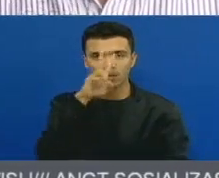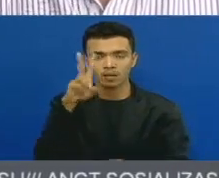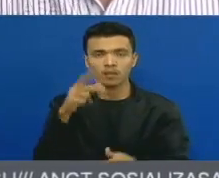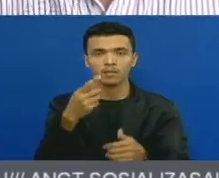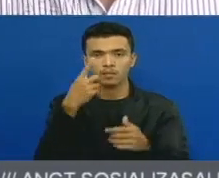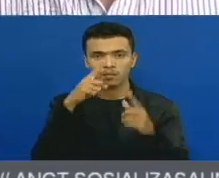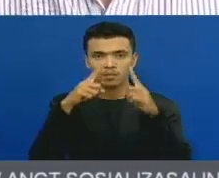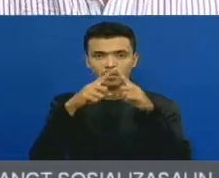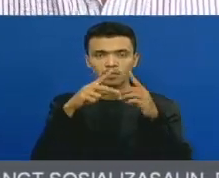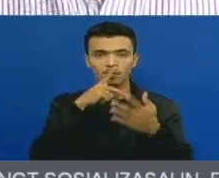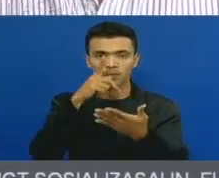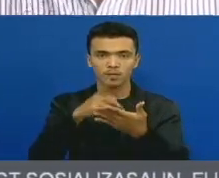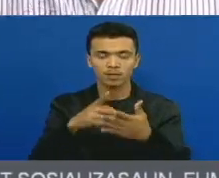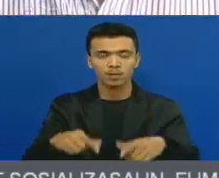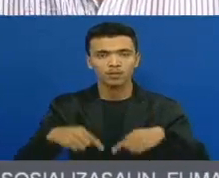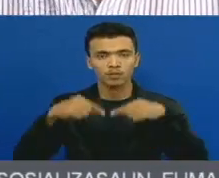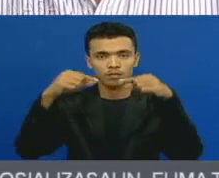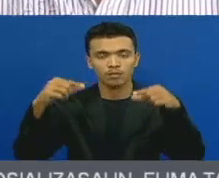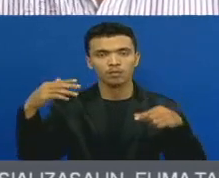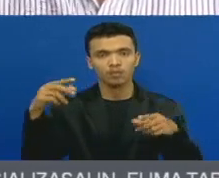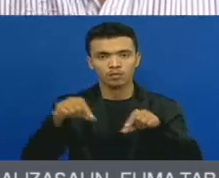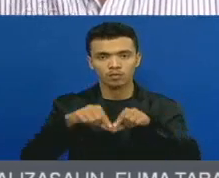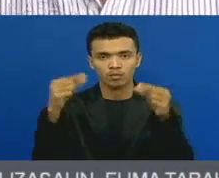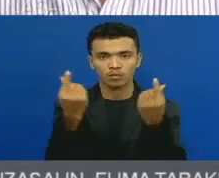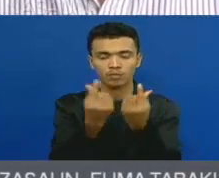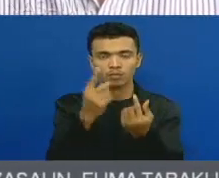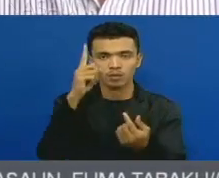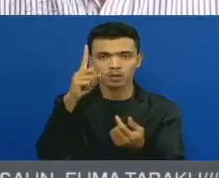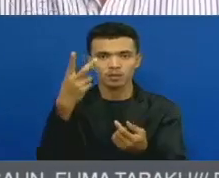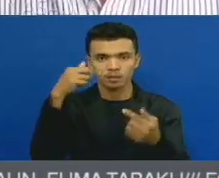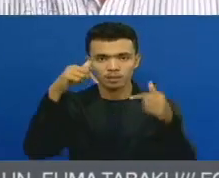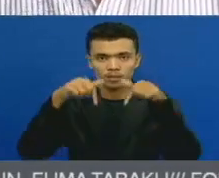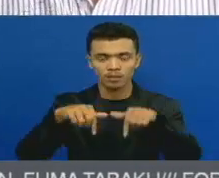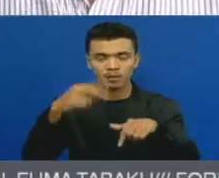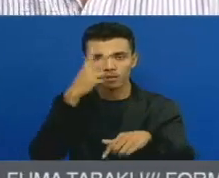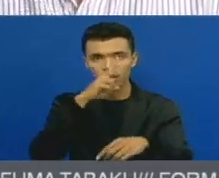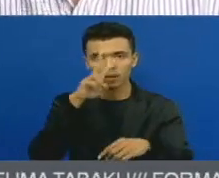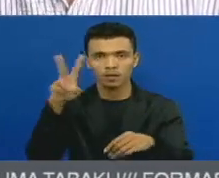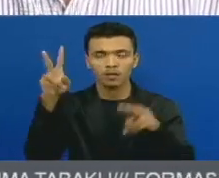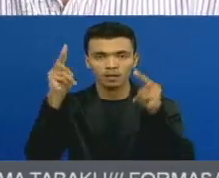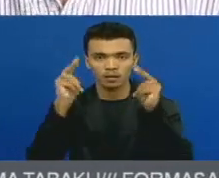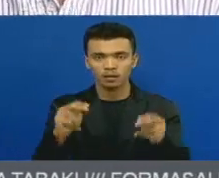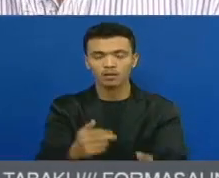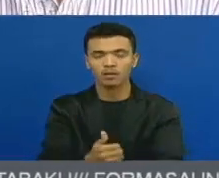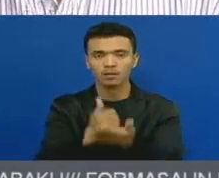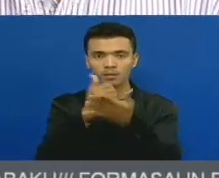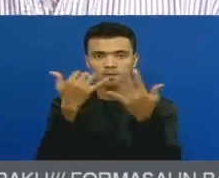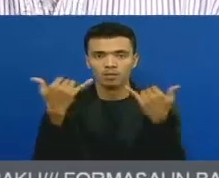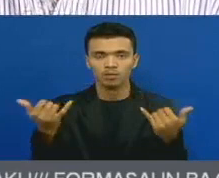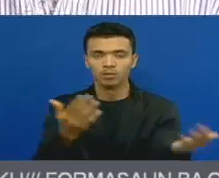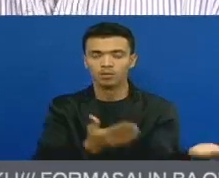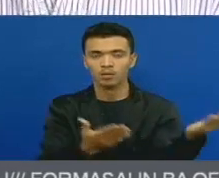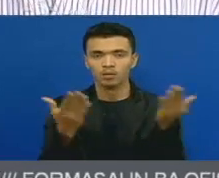ne, amiha ruka equipa ida. Ma identifica e merece duni ita apoio. Tamane o inga milori sa sang